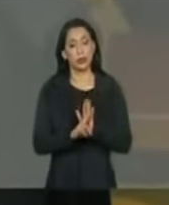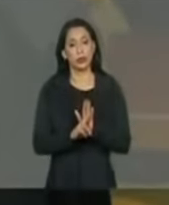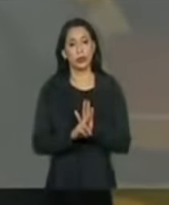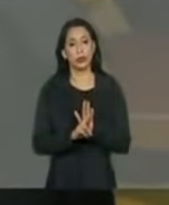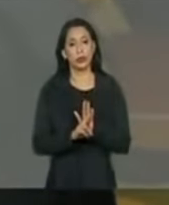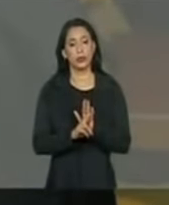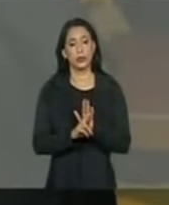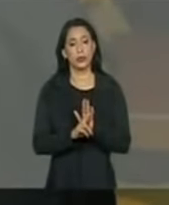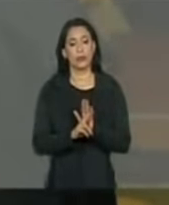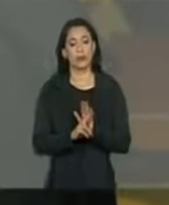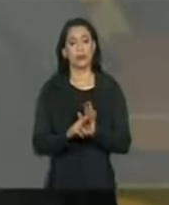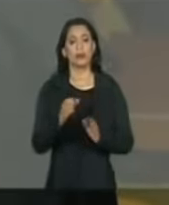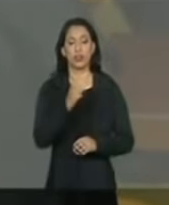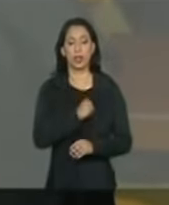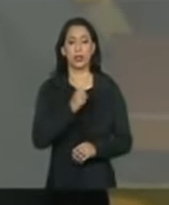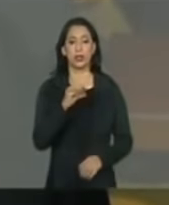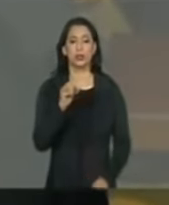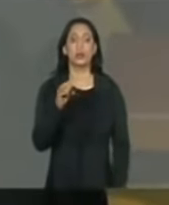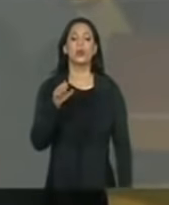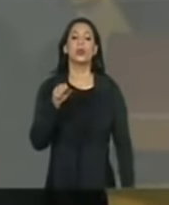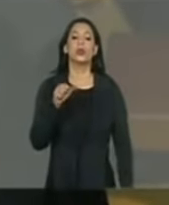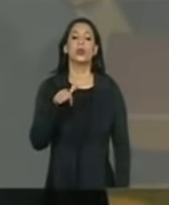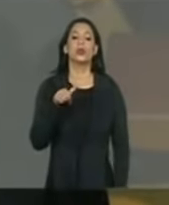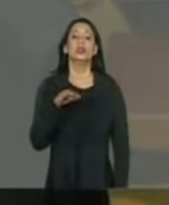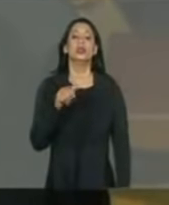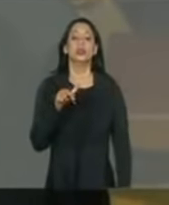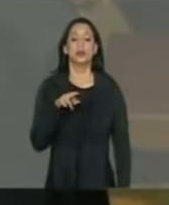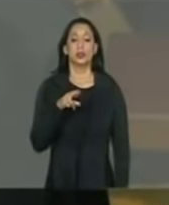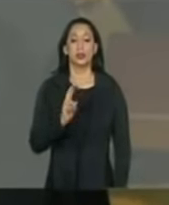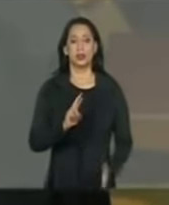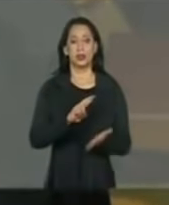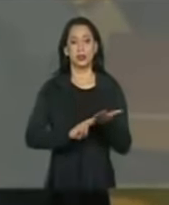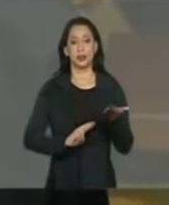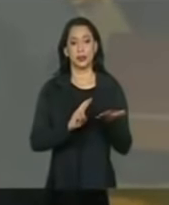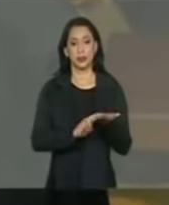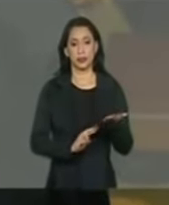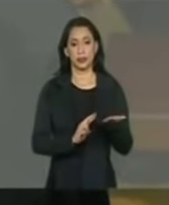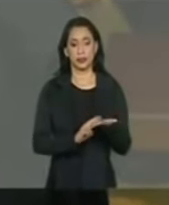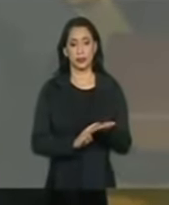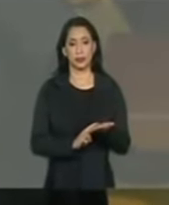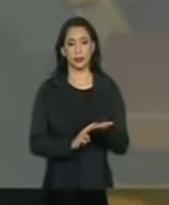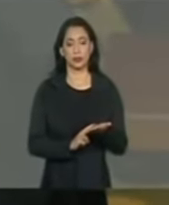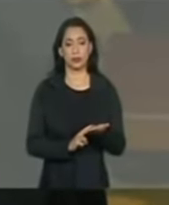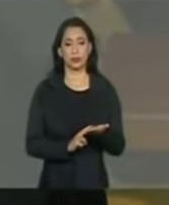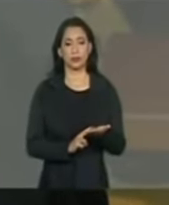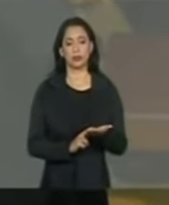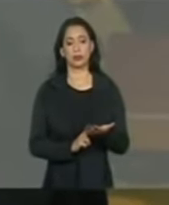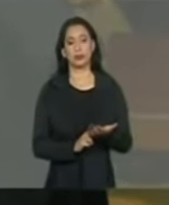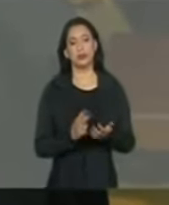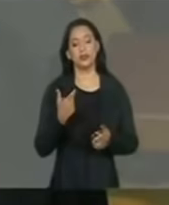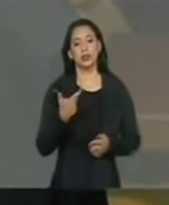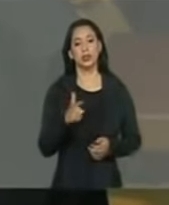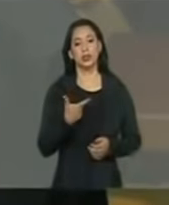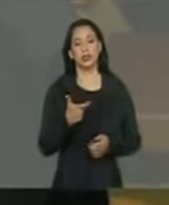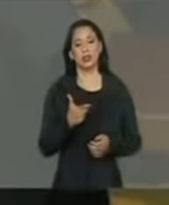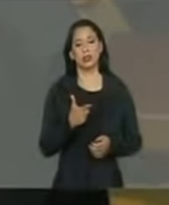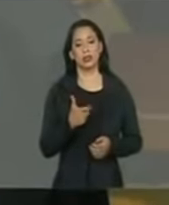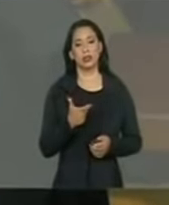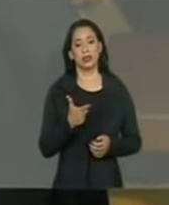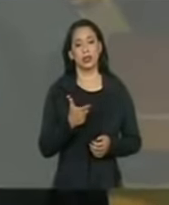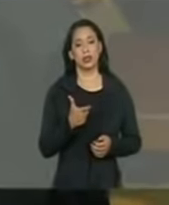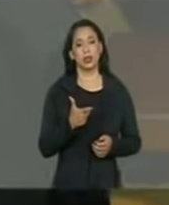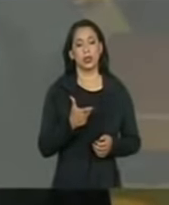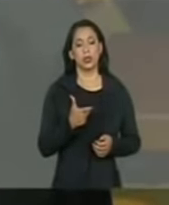me saudou os ministros quer morrer como relator desse acórdão não há como querer distinguir entre